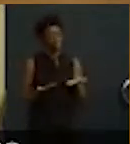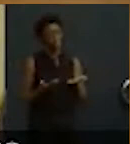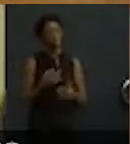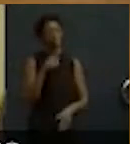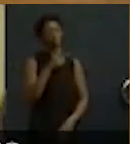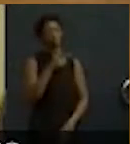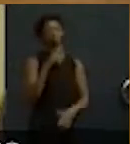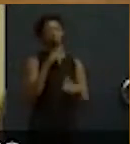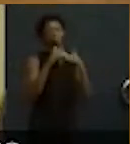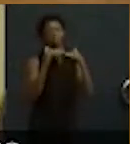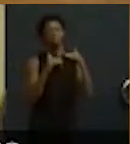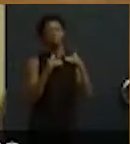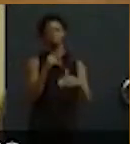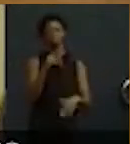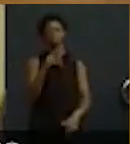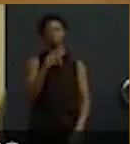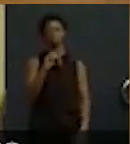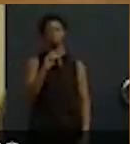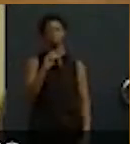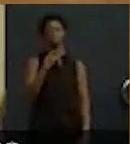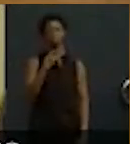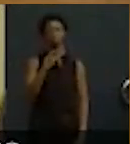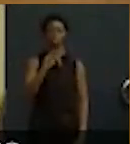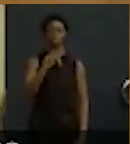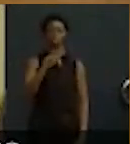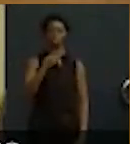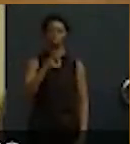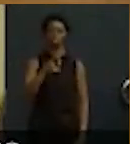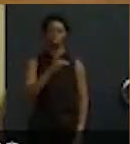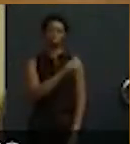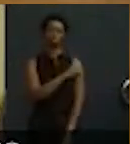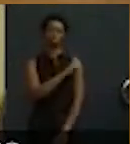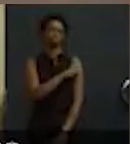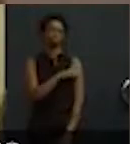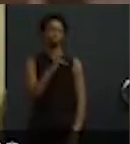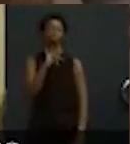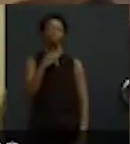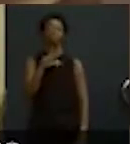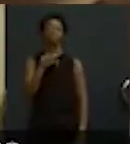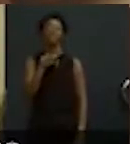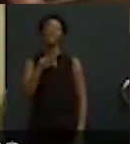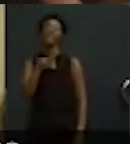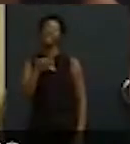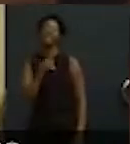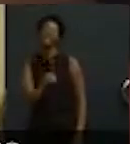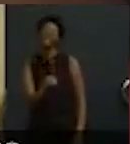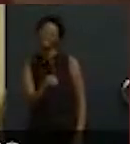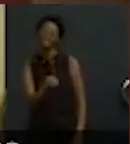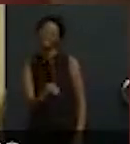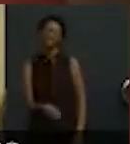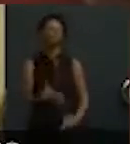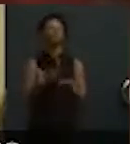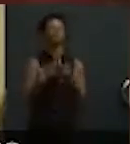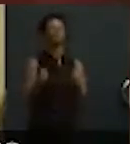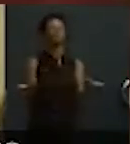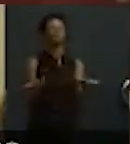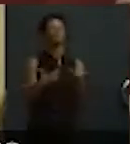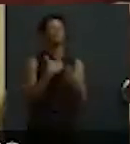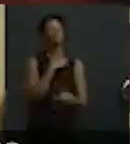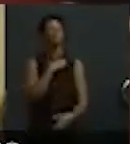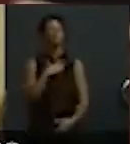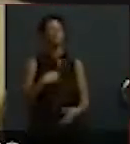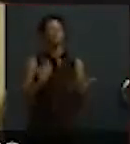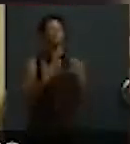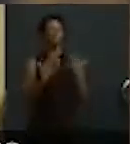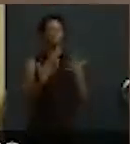subprocurador-geral do Estado do Rio de Janeiro, Flávio de Araújo Willemann, para receber o colar do mérito